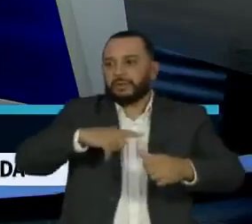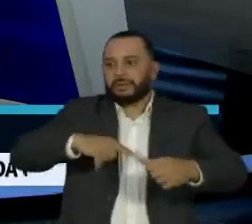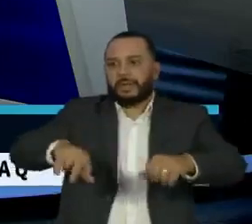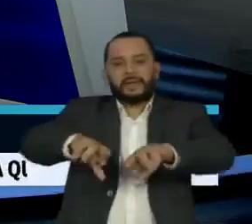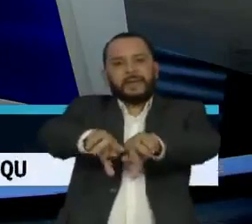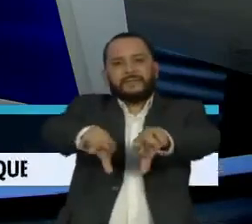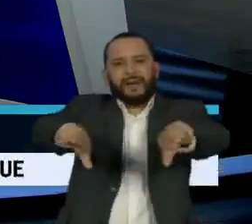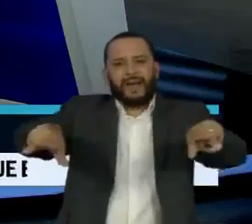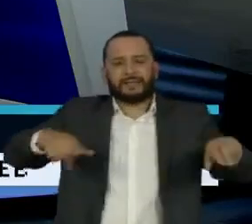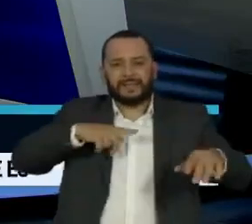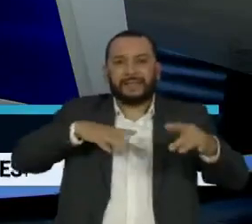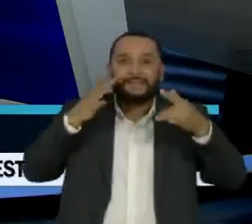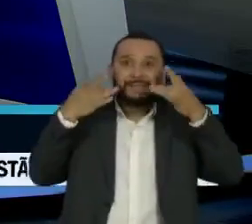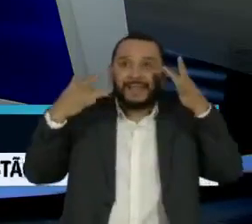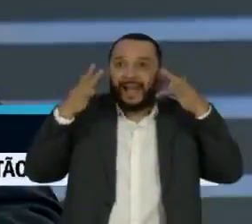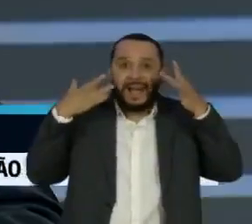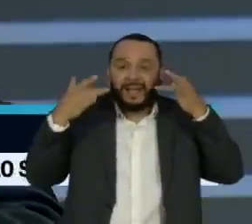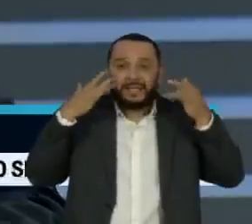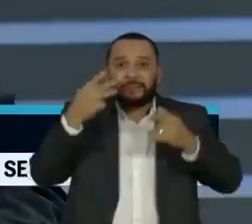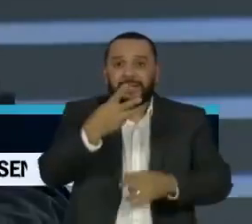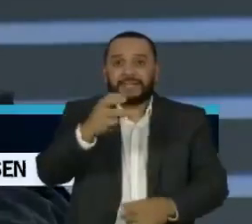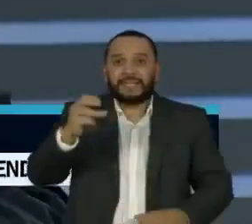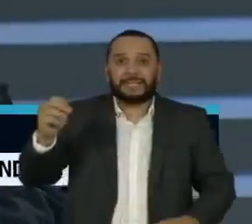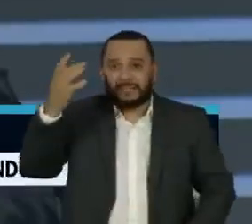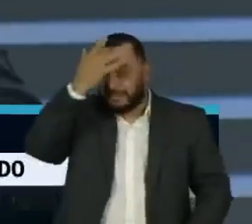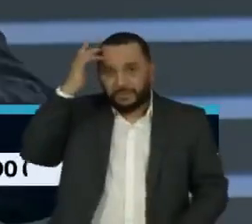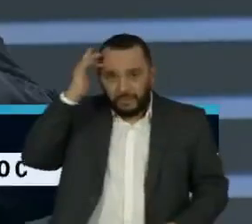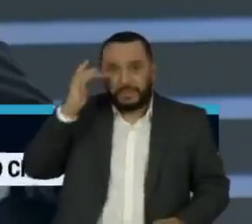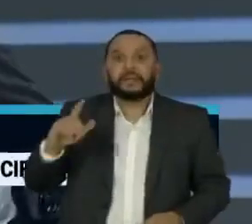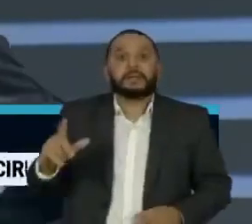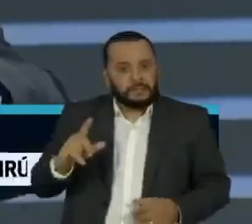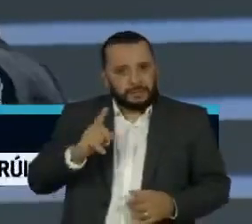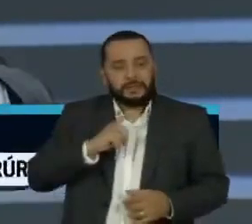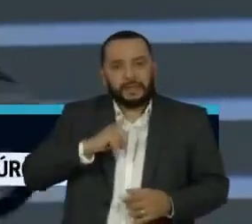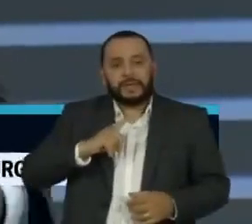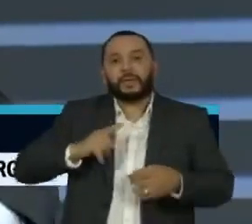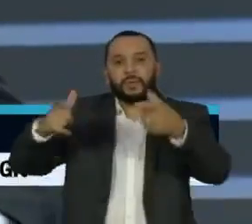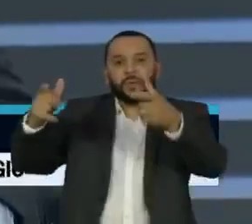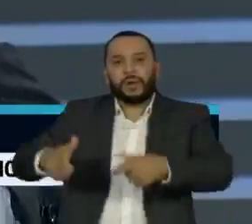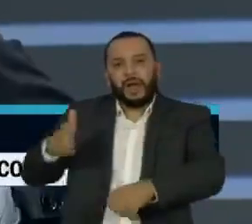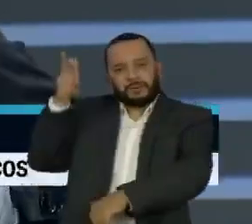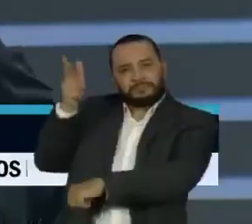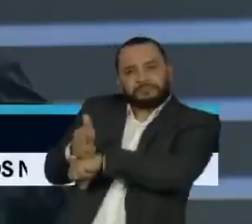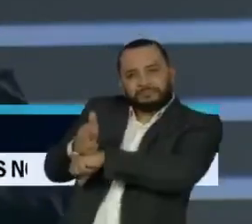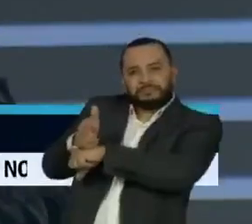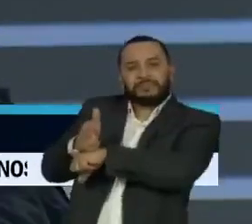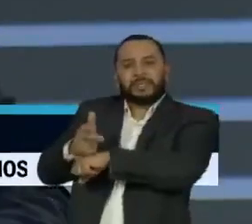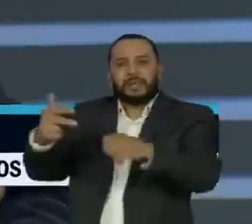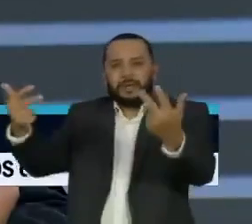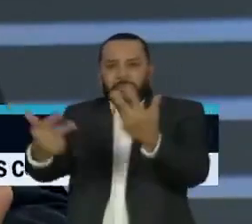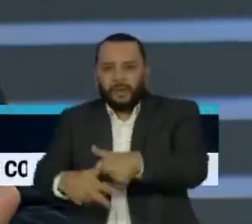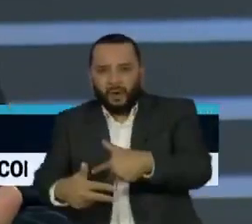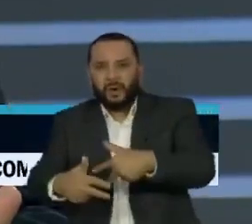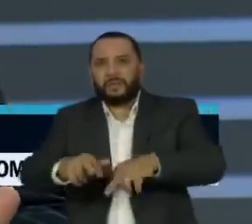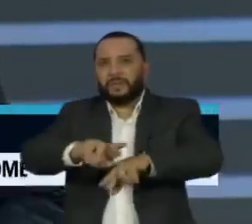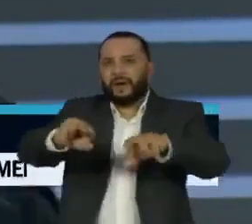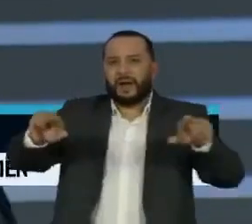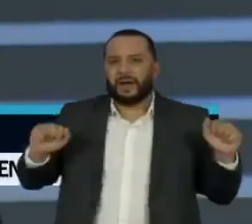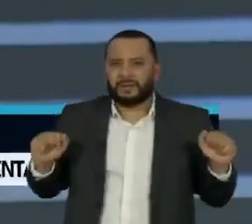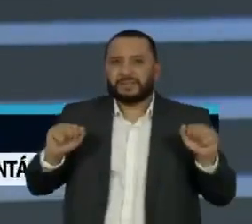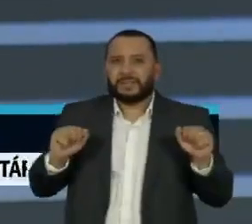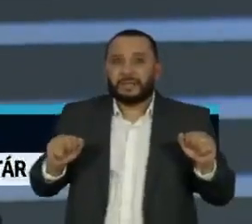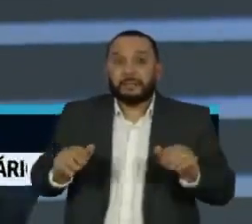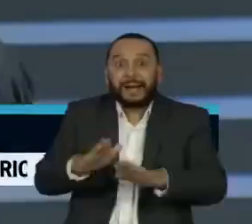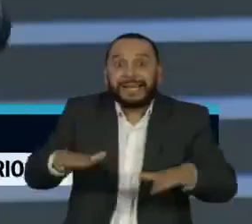ela tem um teatro para 300 pessoas e ela tem também um estúdio para fazer clipes, hip hop e coisas dessa natureza,